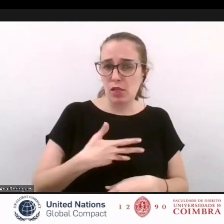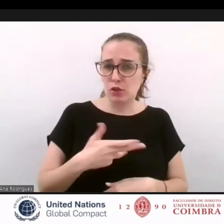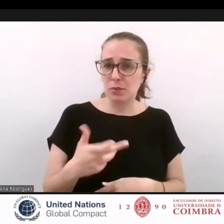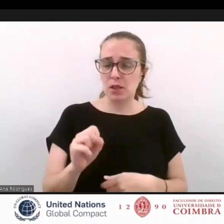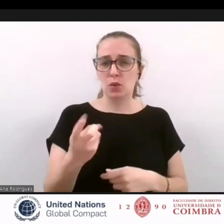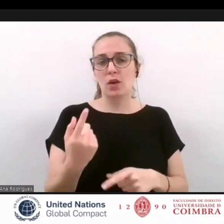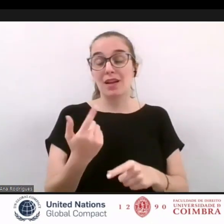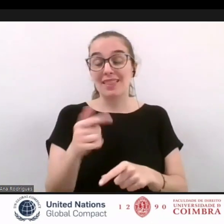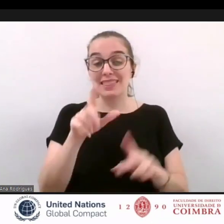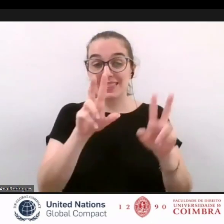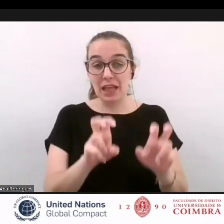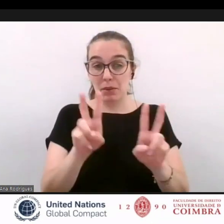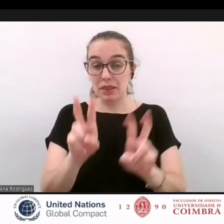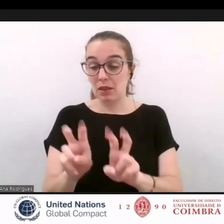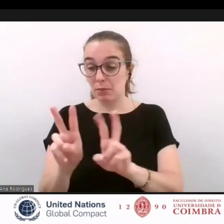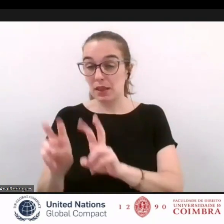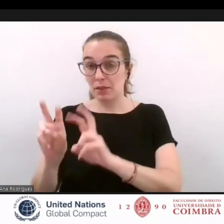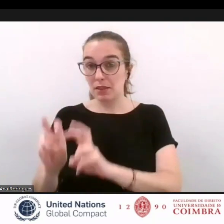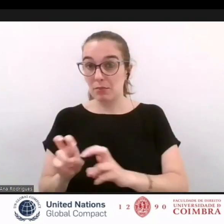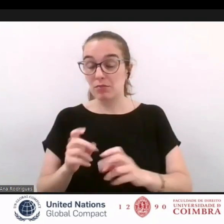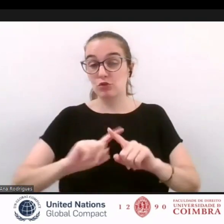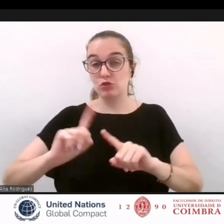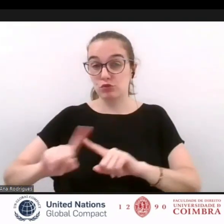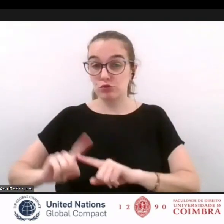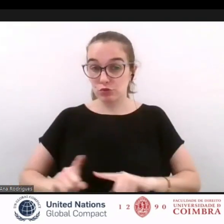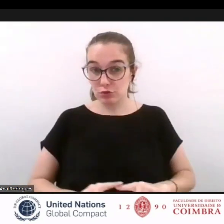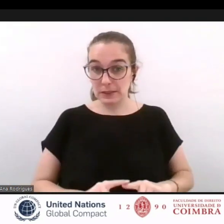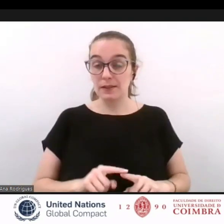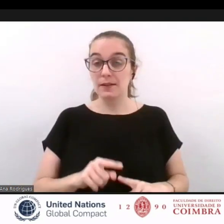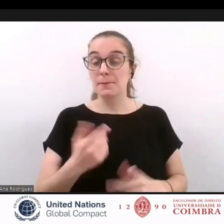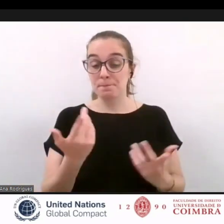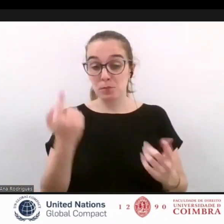áreas temáticas diversas, todas